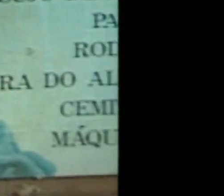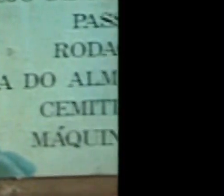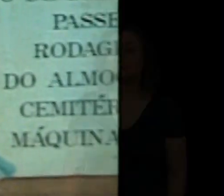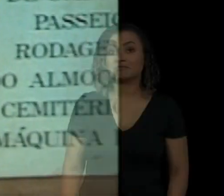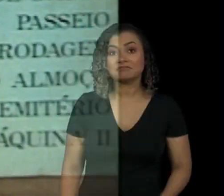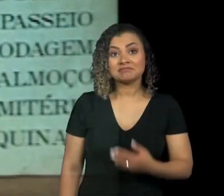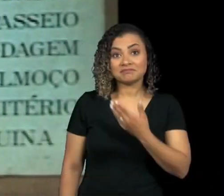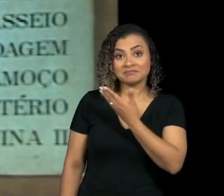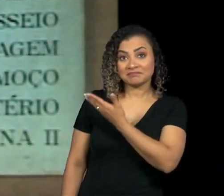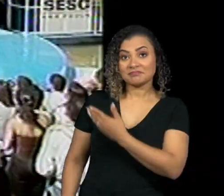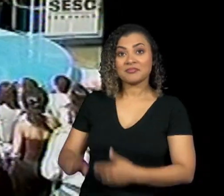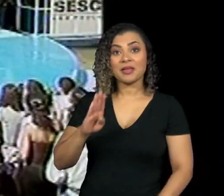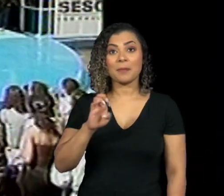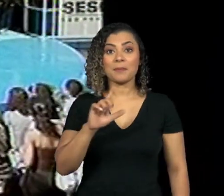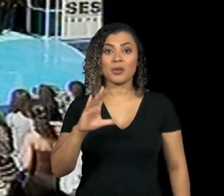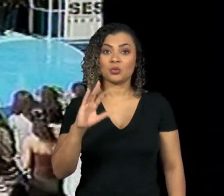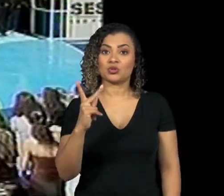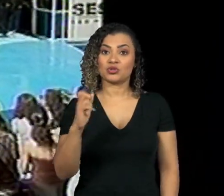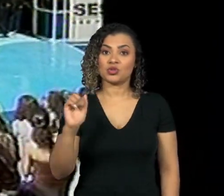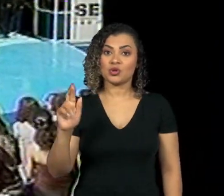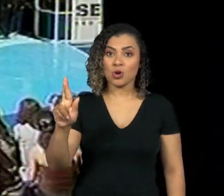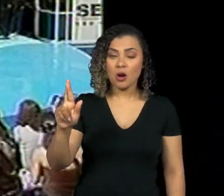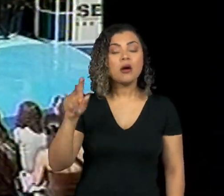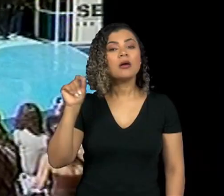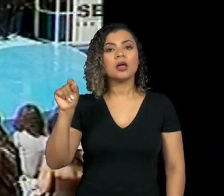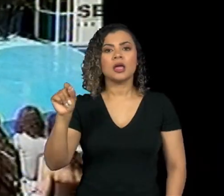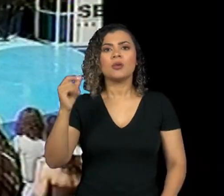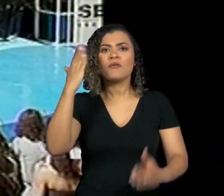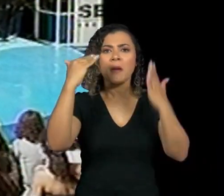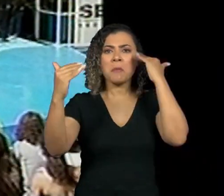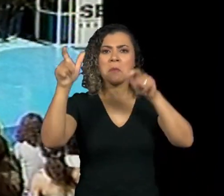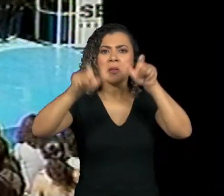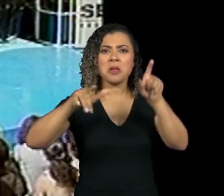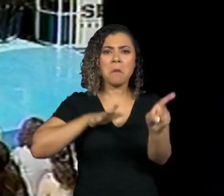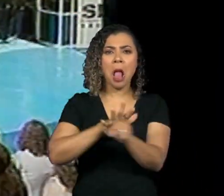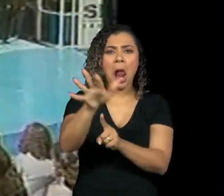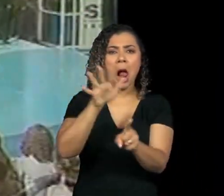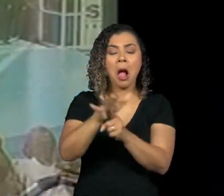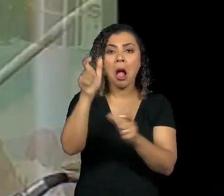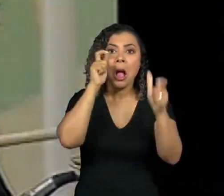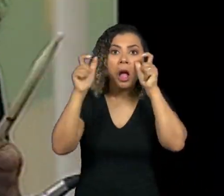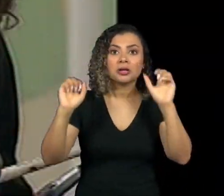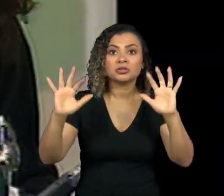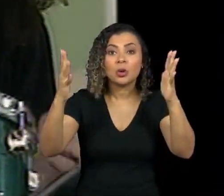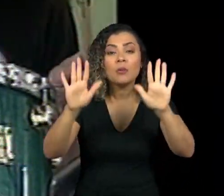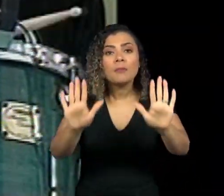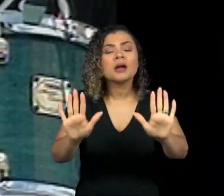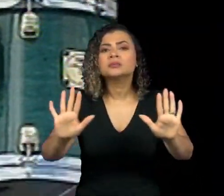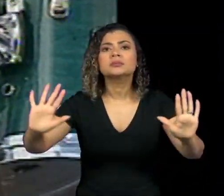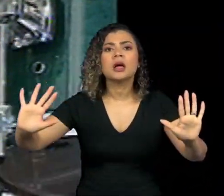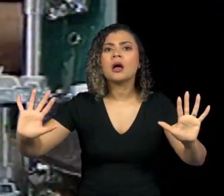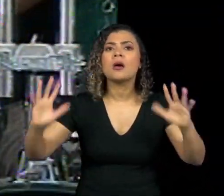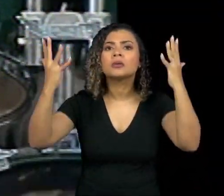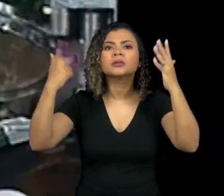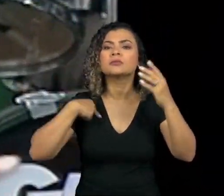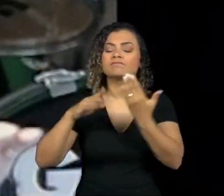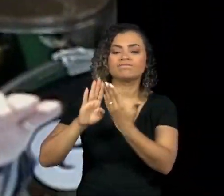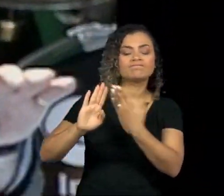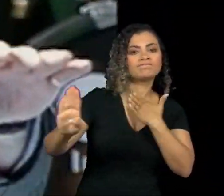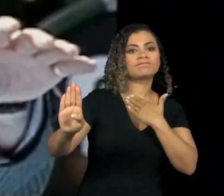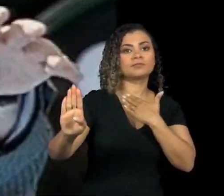Belchior gravou mais de 30 discos e arrastava multidões para seus shows. Mas, misteriosamente, saiu de